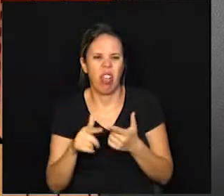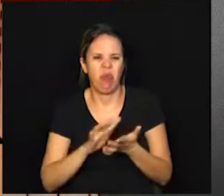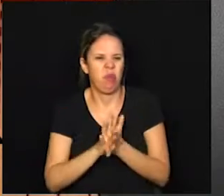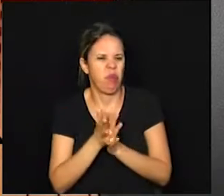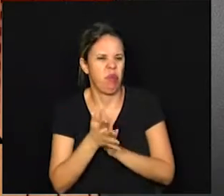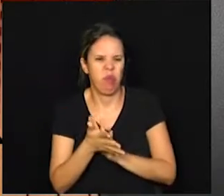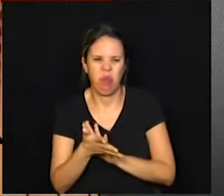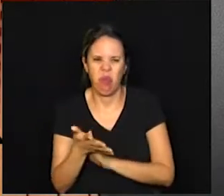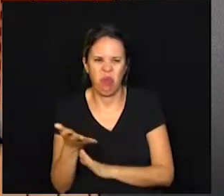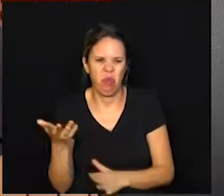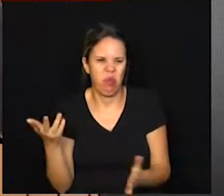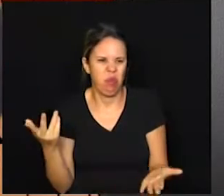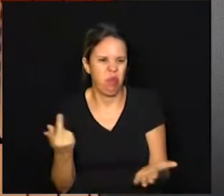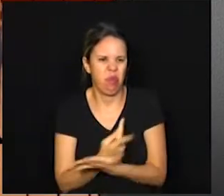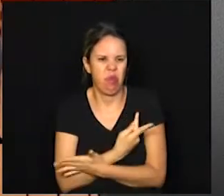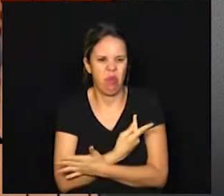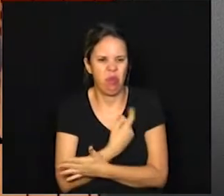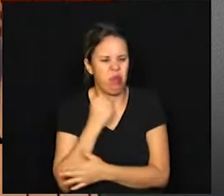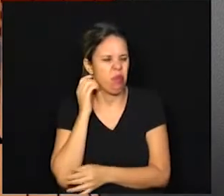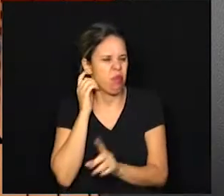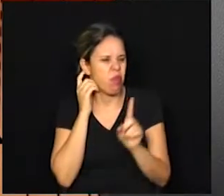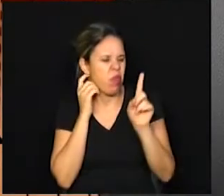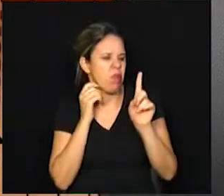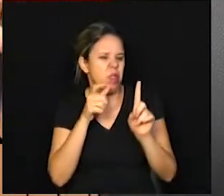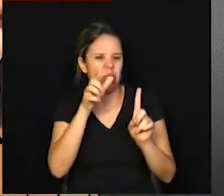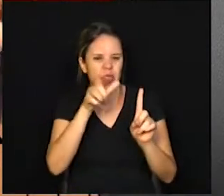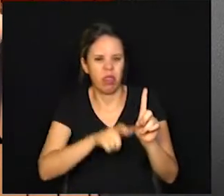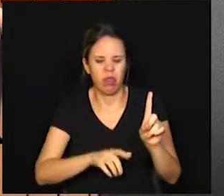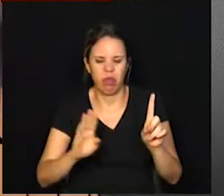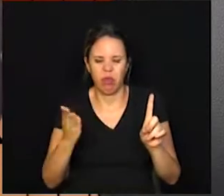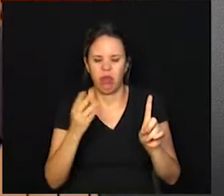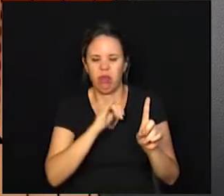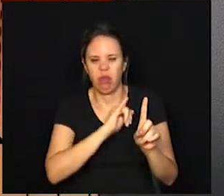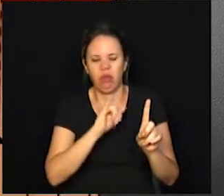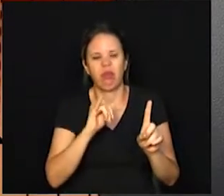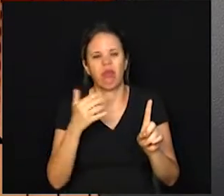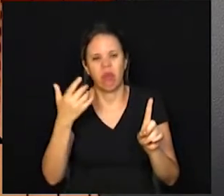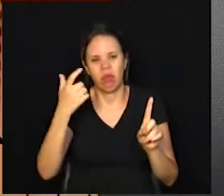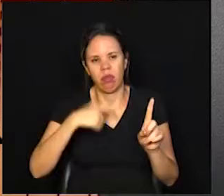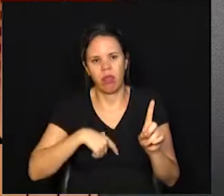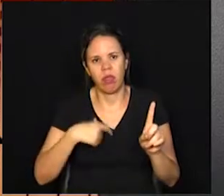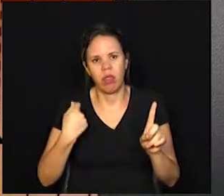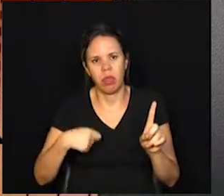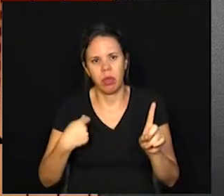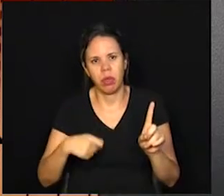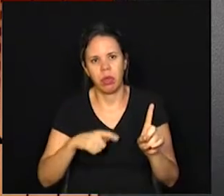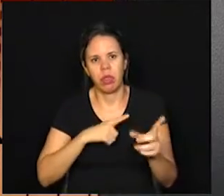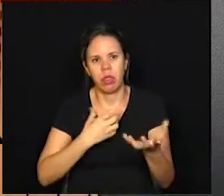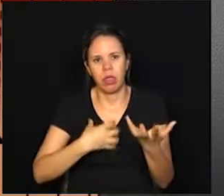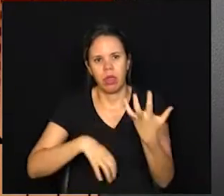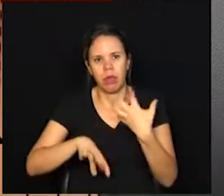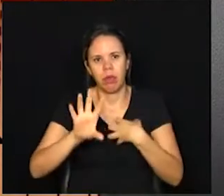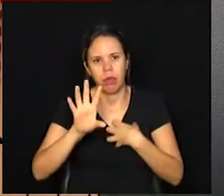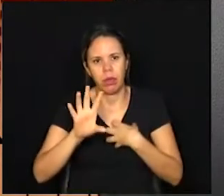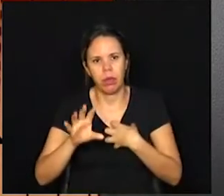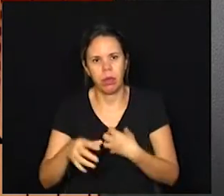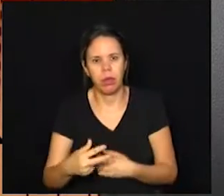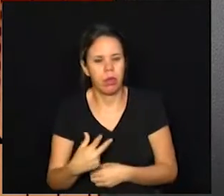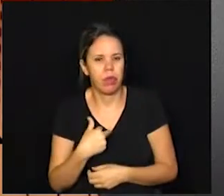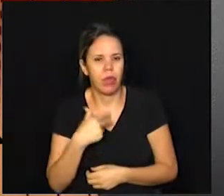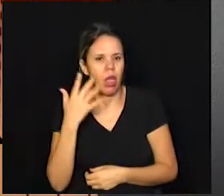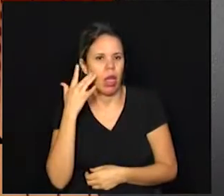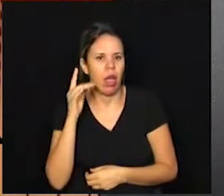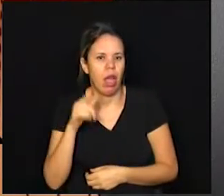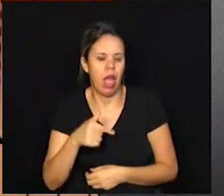desumanidade, uma pessoa ser exposta de maneira falsa. E eu preciso ter empatia. Eu não posso achar que